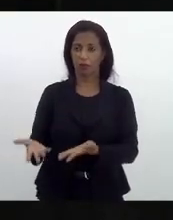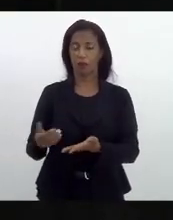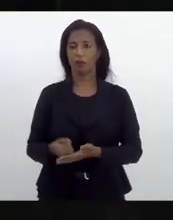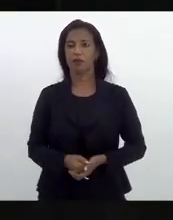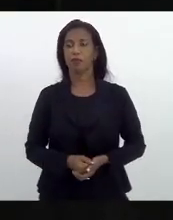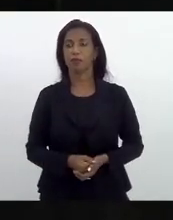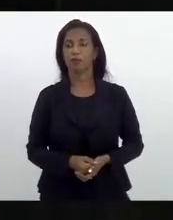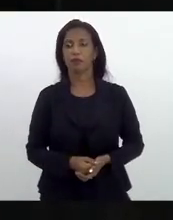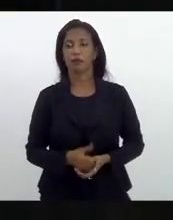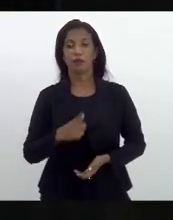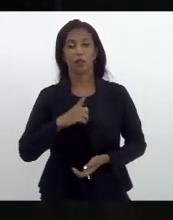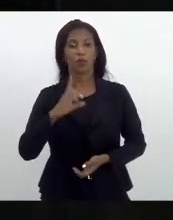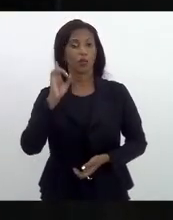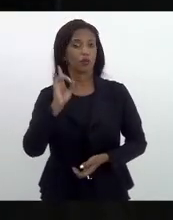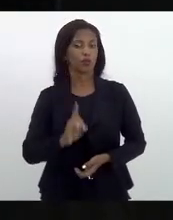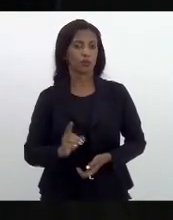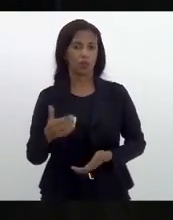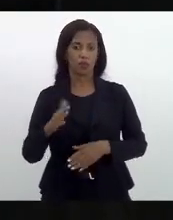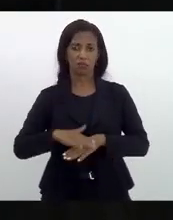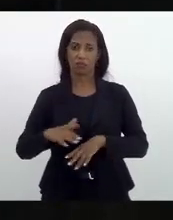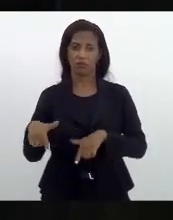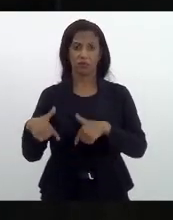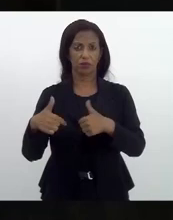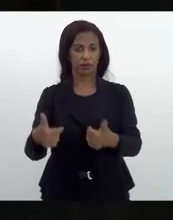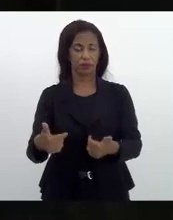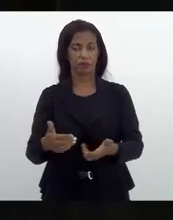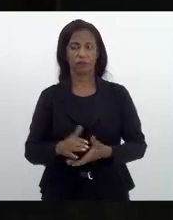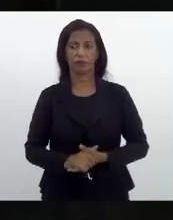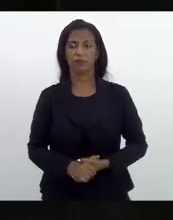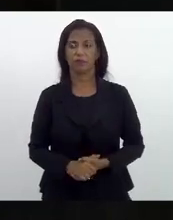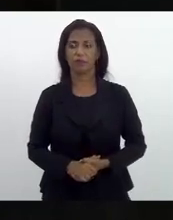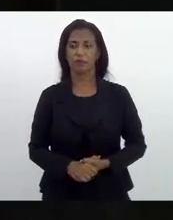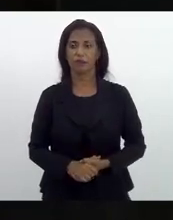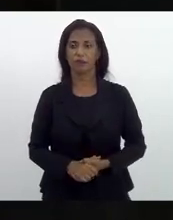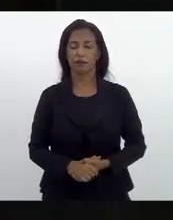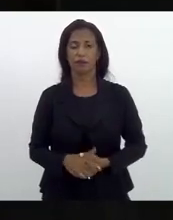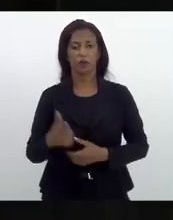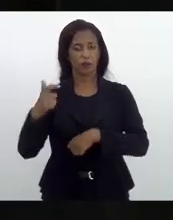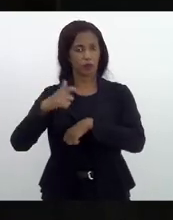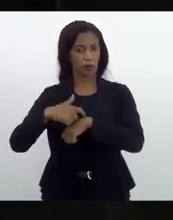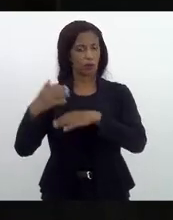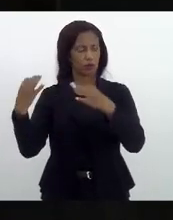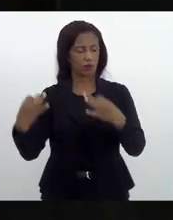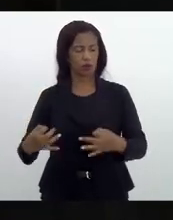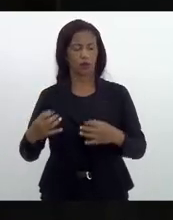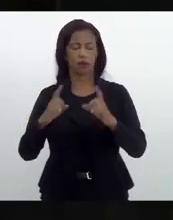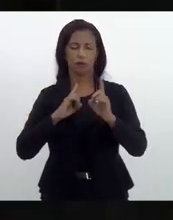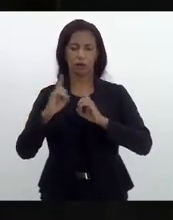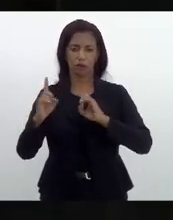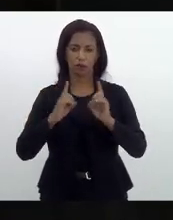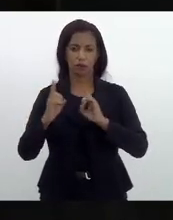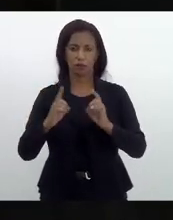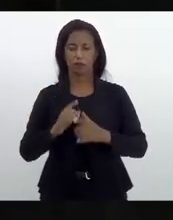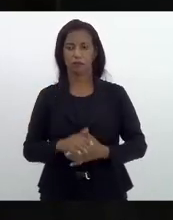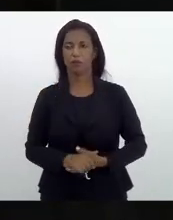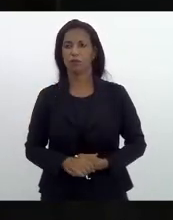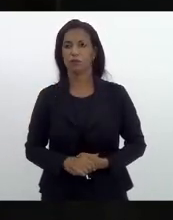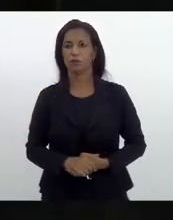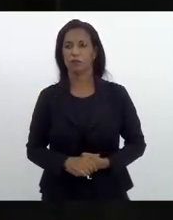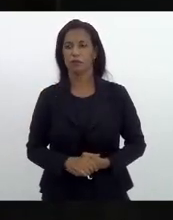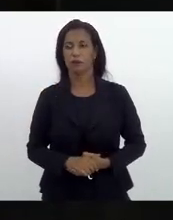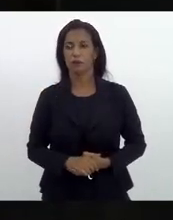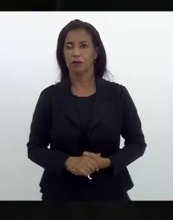vossas excelências têm todo o direito de fazê-lo. Então, a gente vai, no momento certo, discutir isso, quando for votar, a partir das 15 horas.